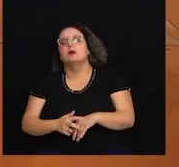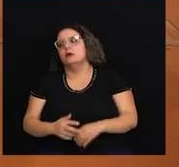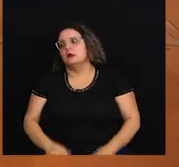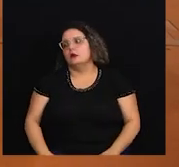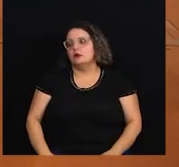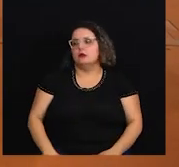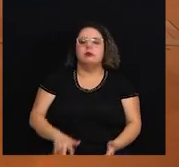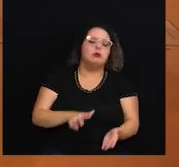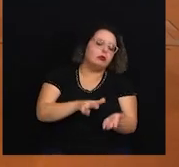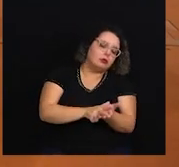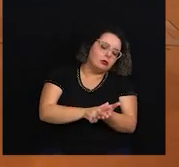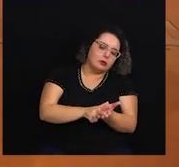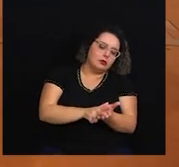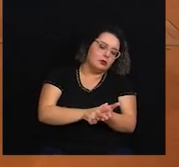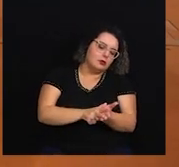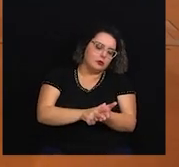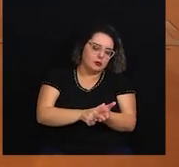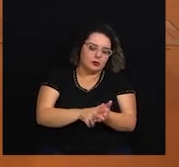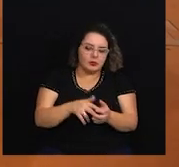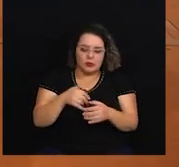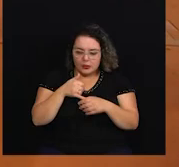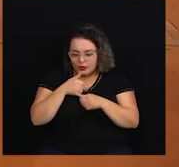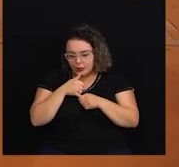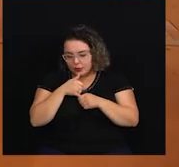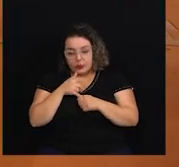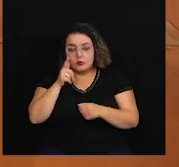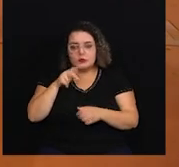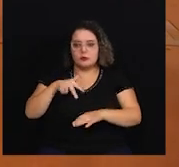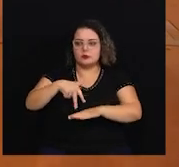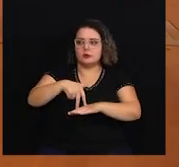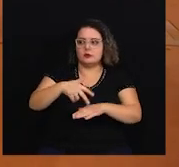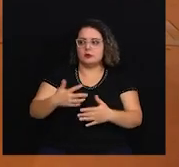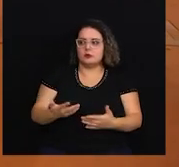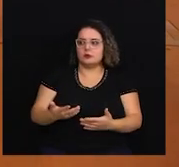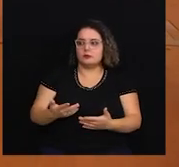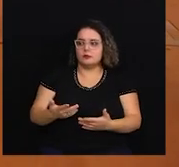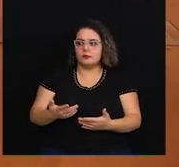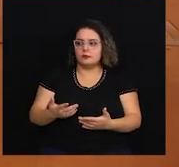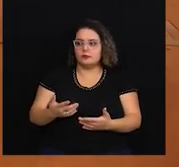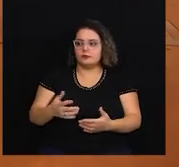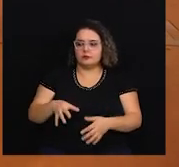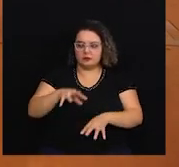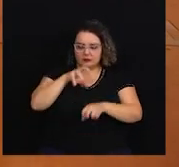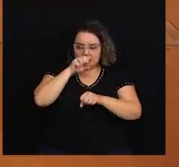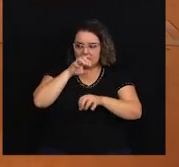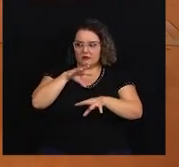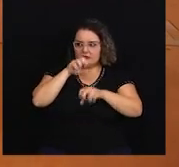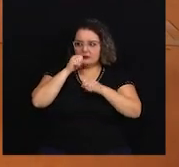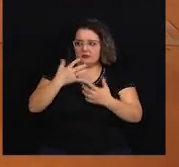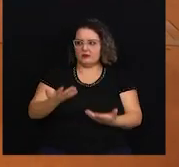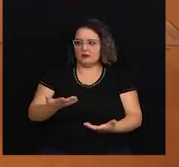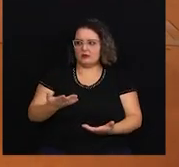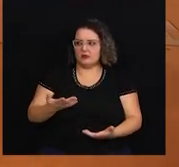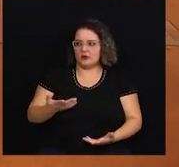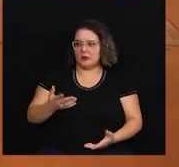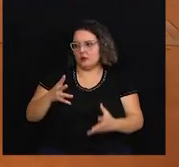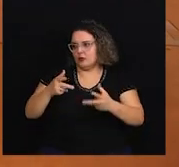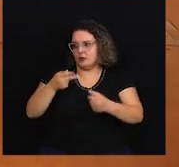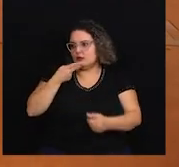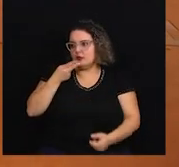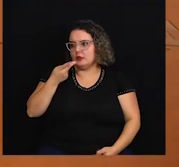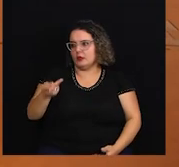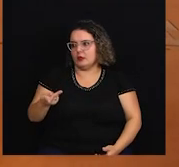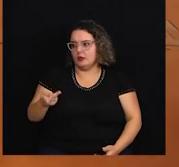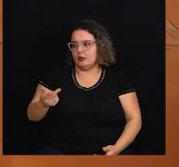ficava deitada lá no fundo tá um suquinho você ficar esperto mais ruim ficar sentindo o cheiro Tu Ta Ta Tu não foi os cara vai morrer pelo menos